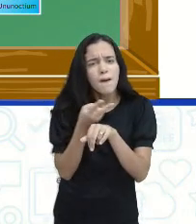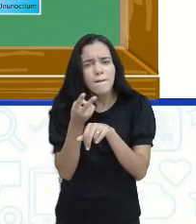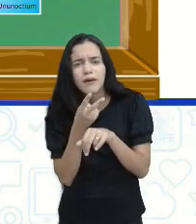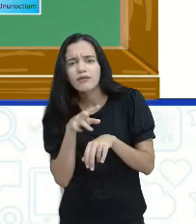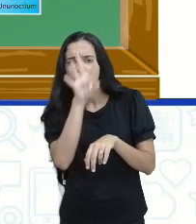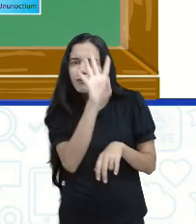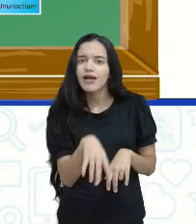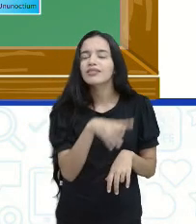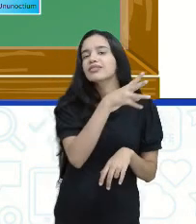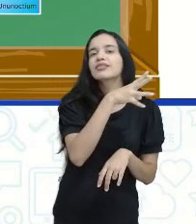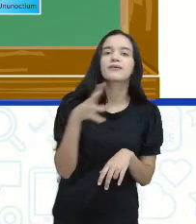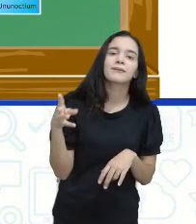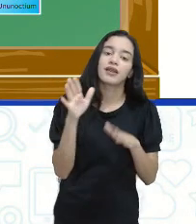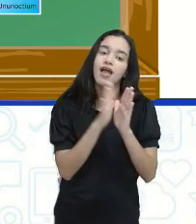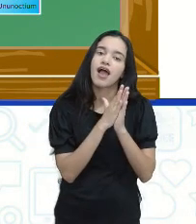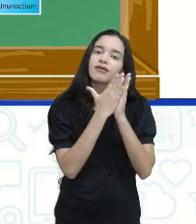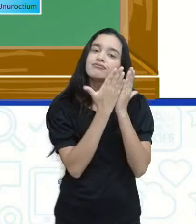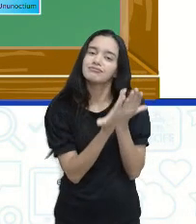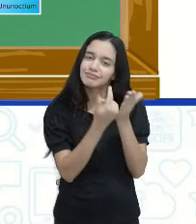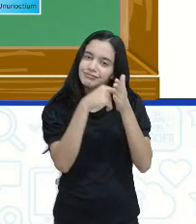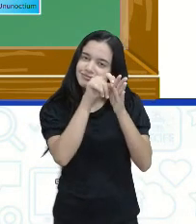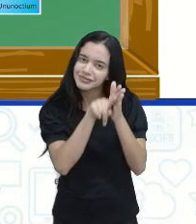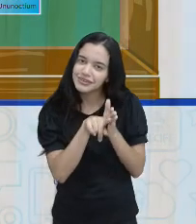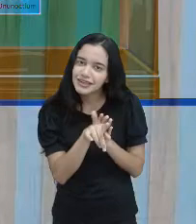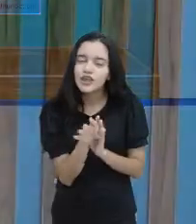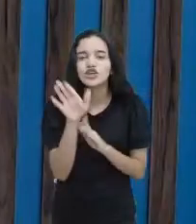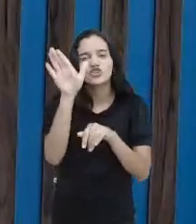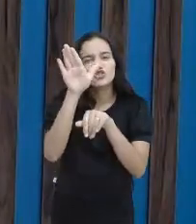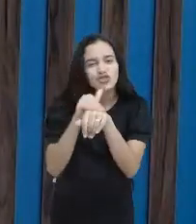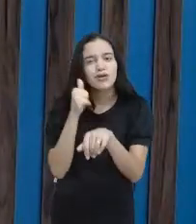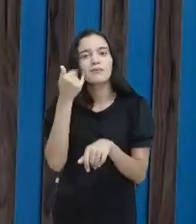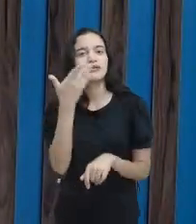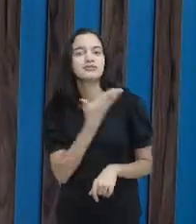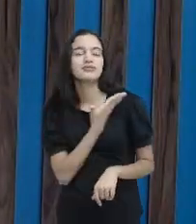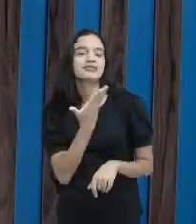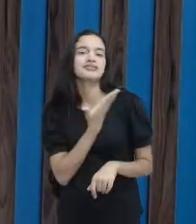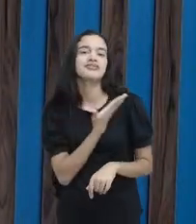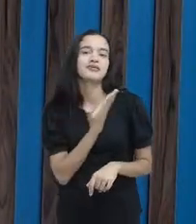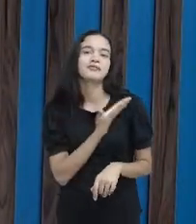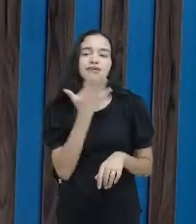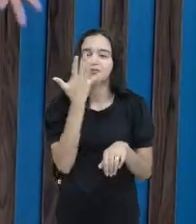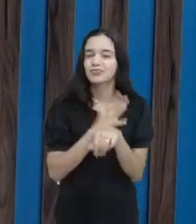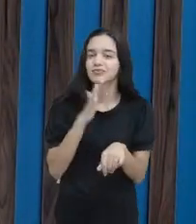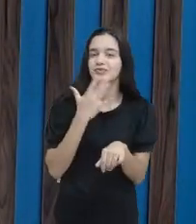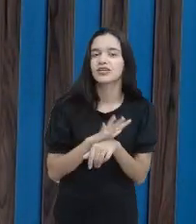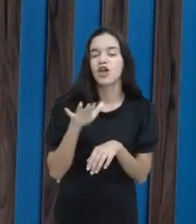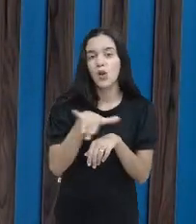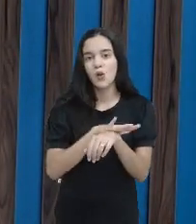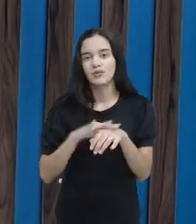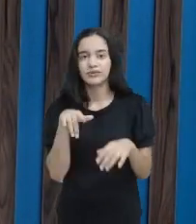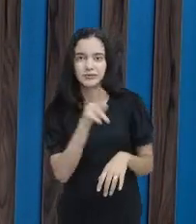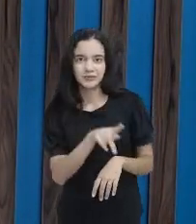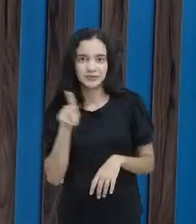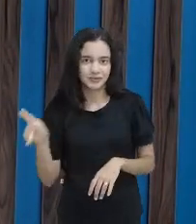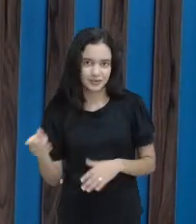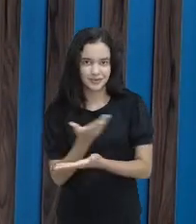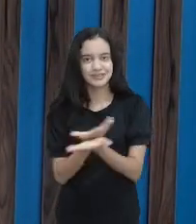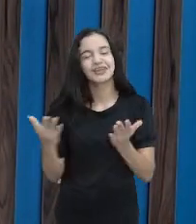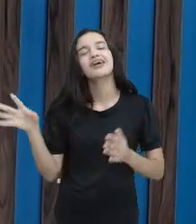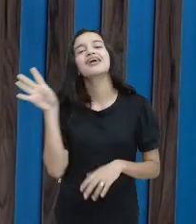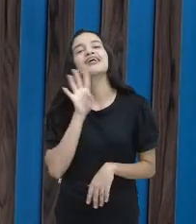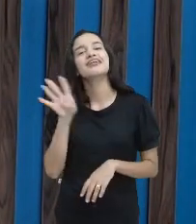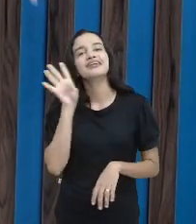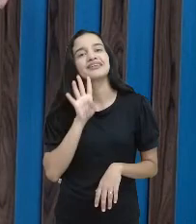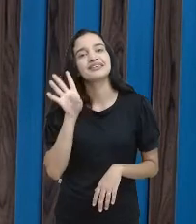uma tabelinha periódica, abram um livrinho, né? Chamem os colegas, formem as frases, conversem com os professores de vocês. Super legal